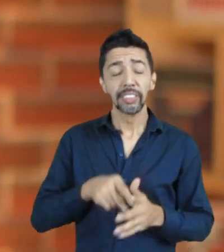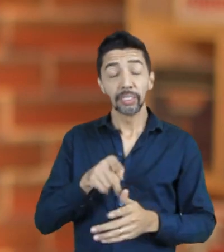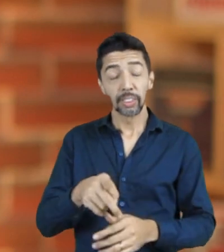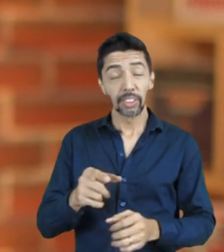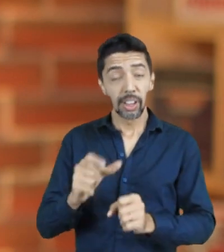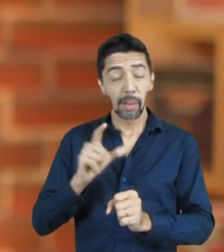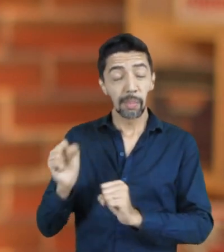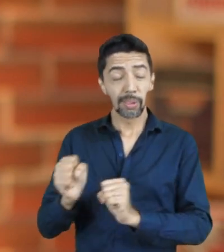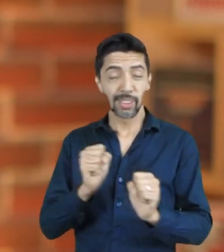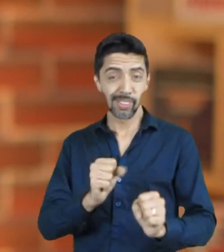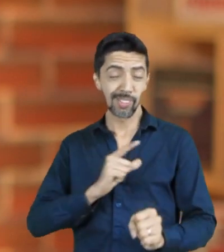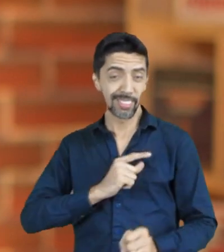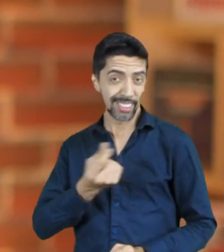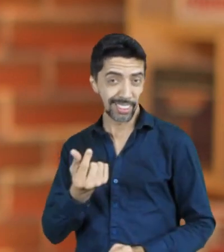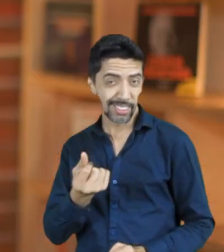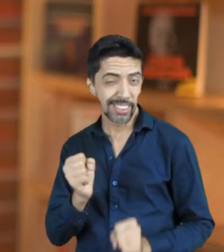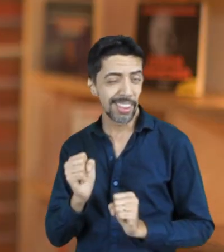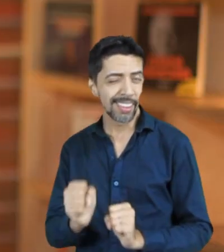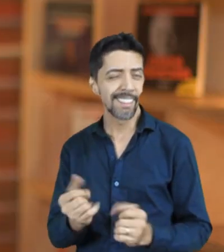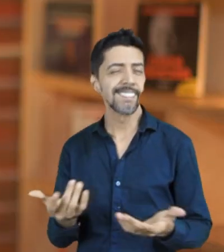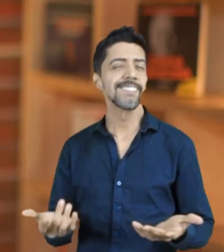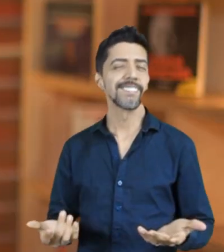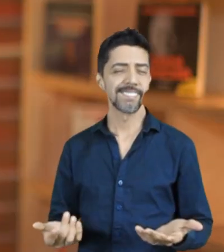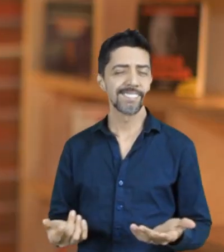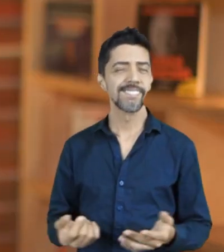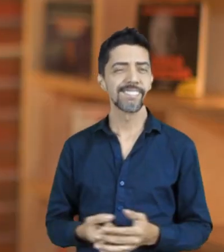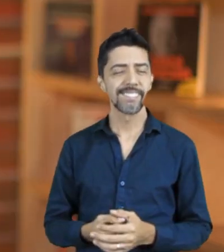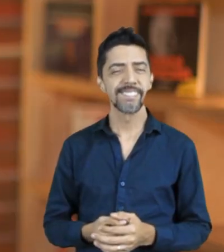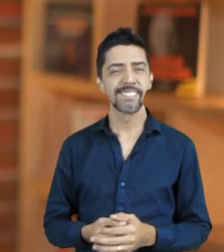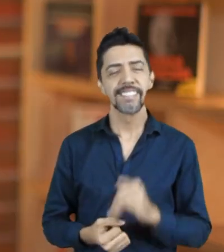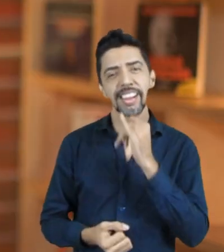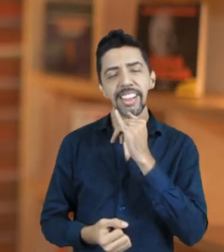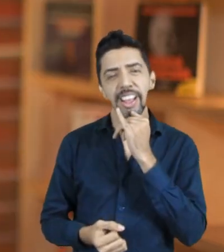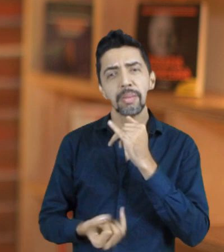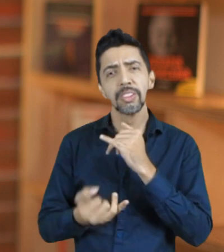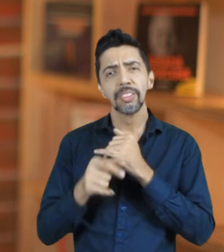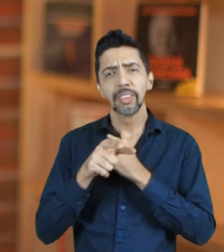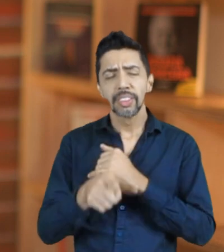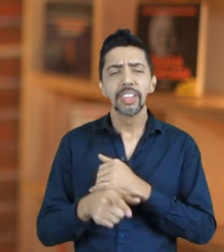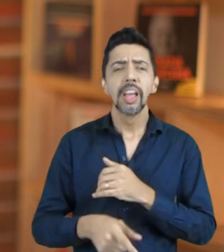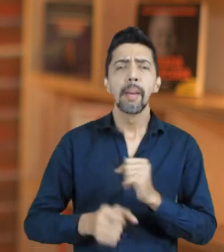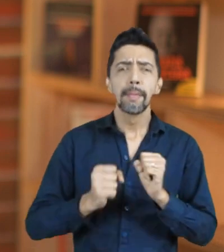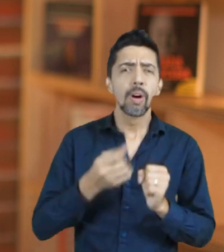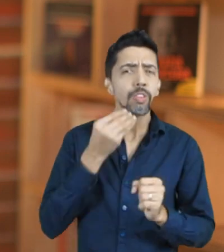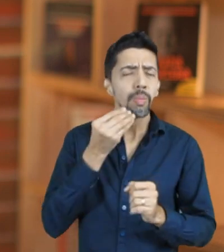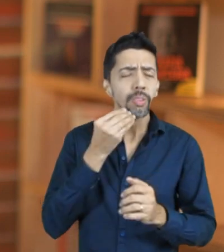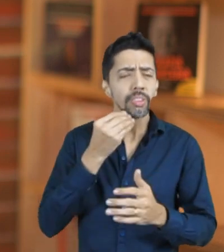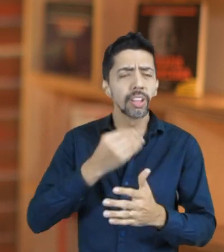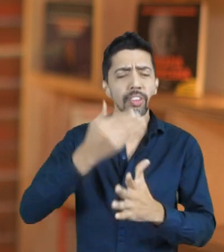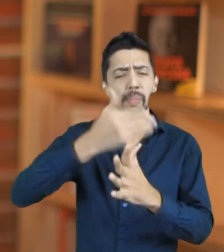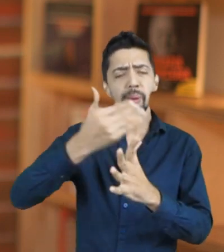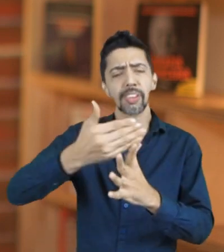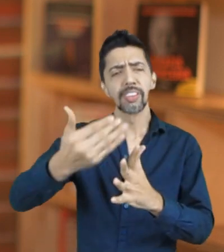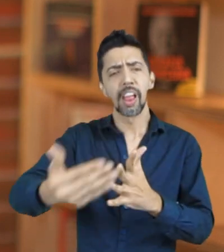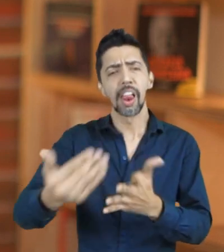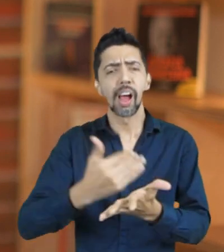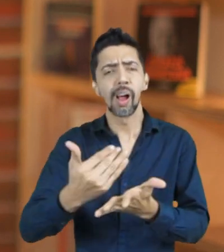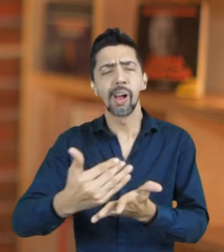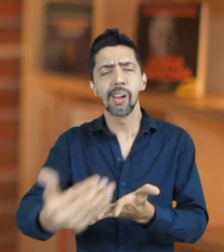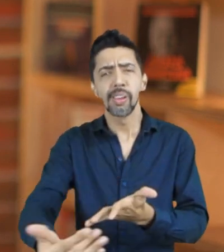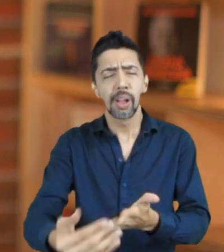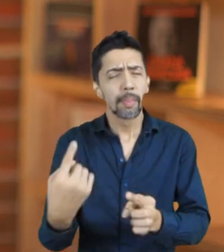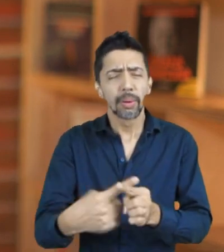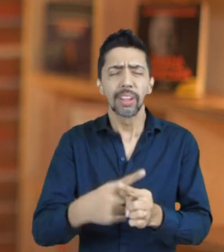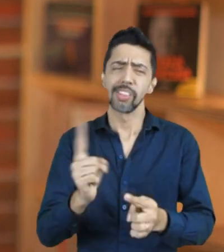ter reservas financeiras liquidas você vai fazer uma compra oportunidade parcelar em 10 parcelas porque você não